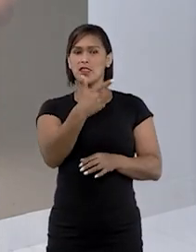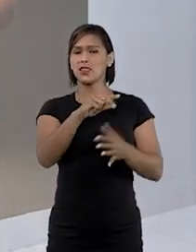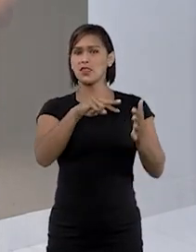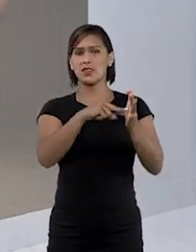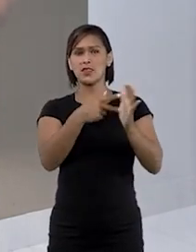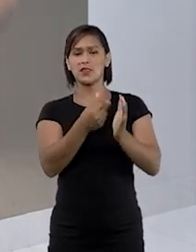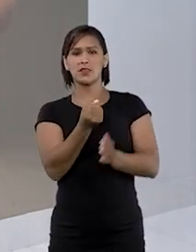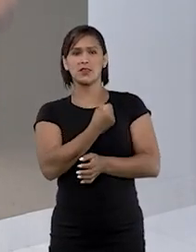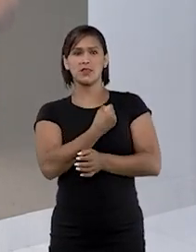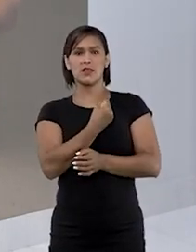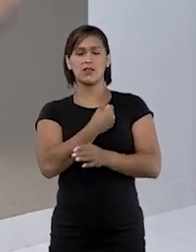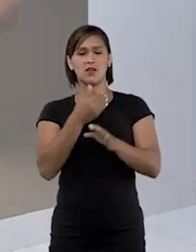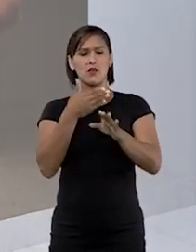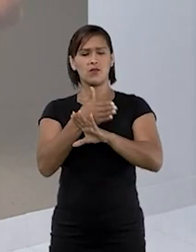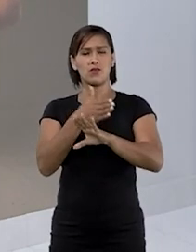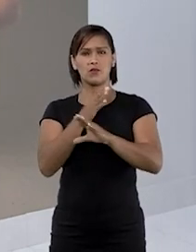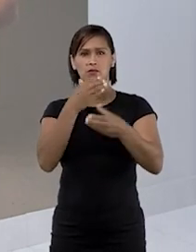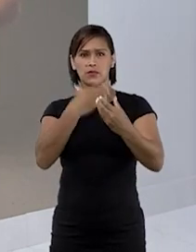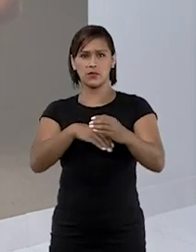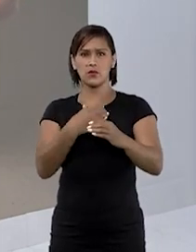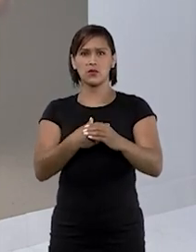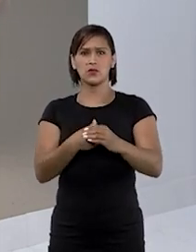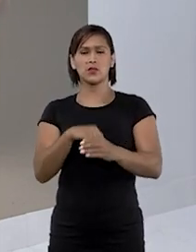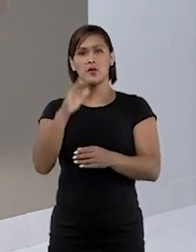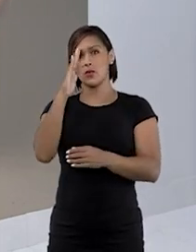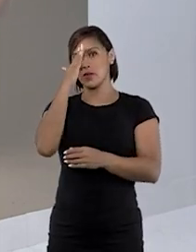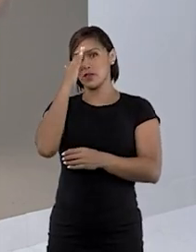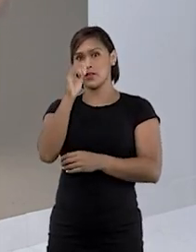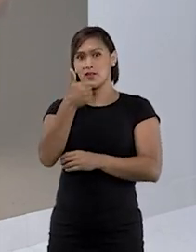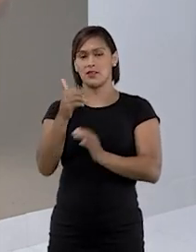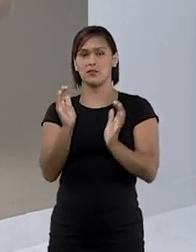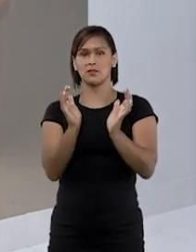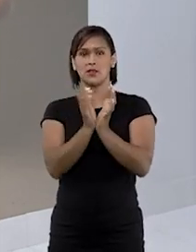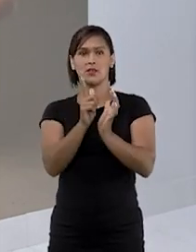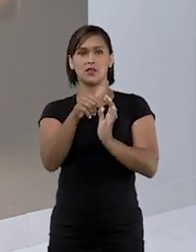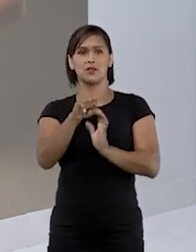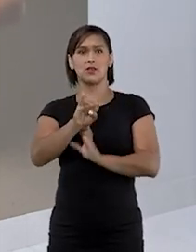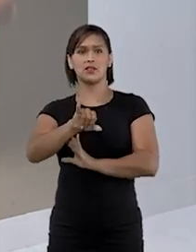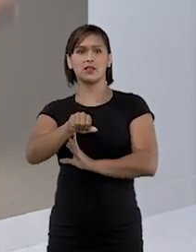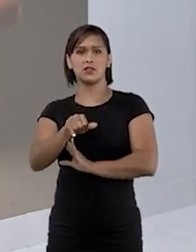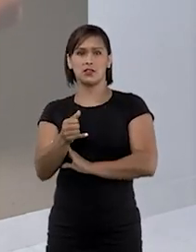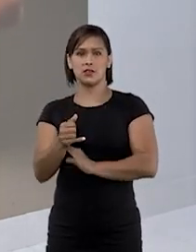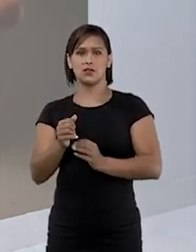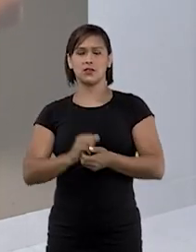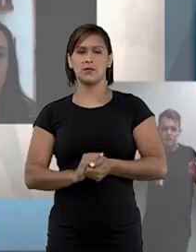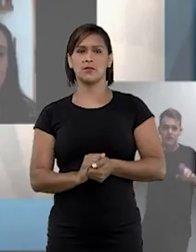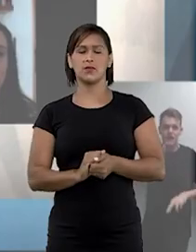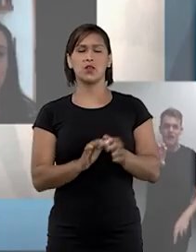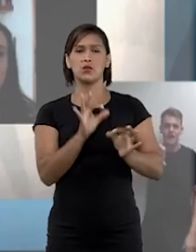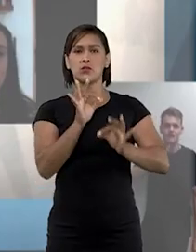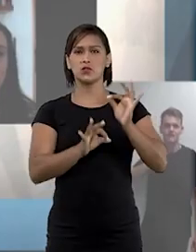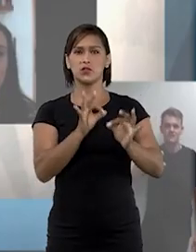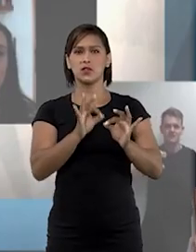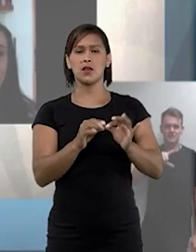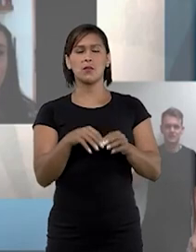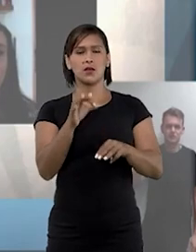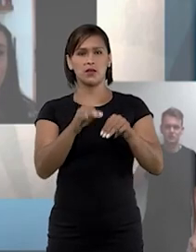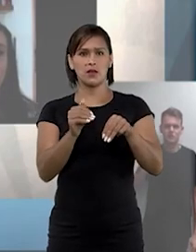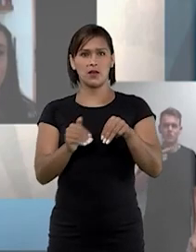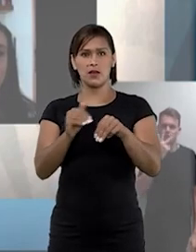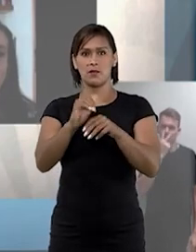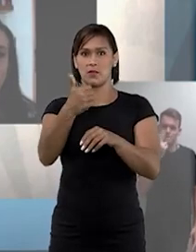não altera o número de vagas em concurso o entendimento é da 1ª turma do STJ no julgamento